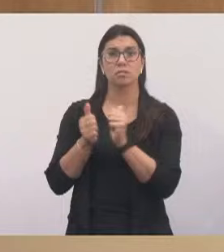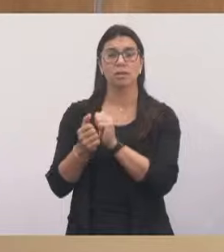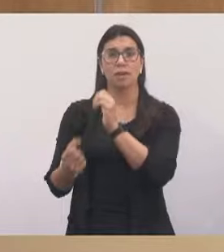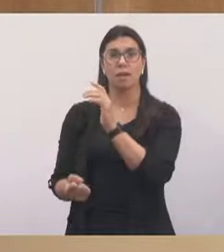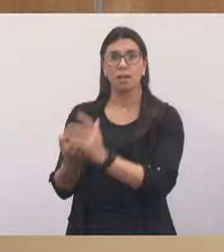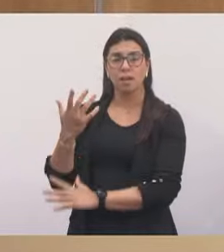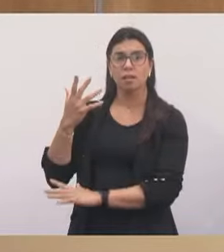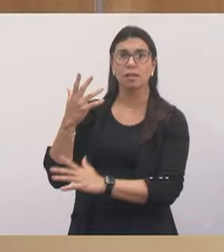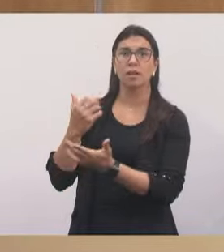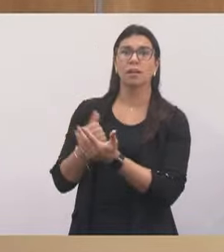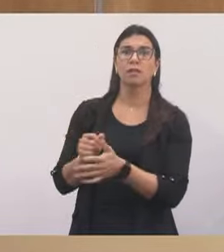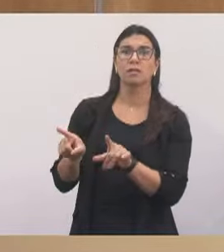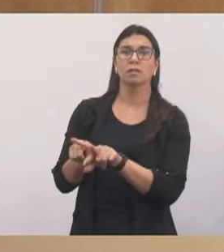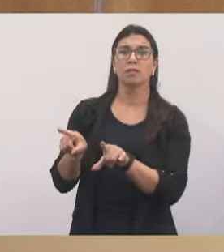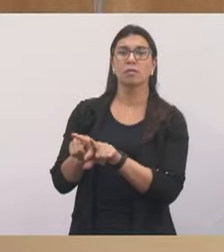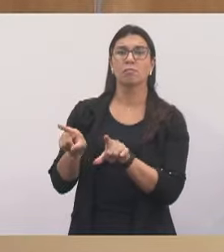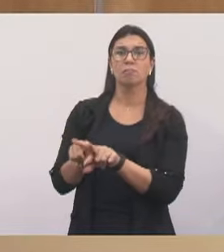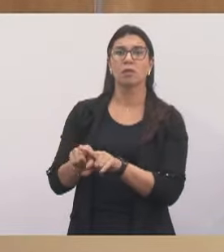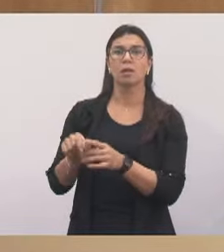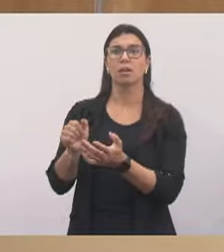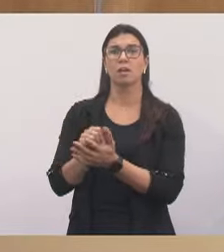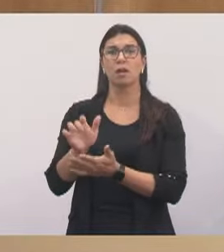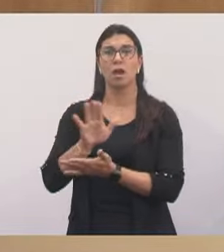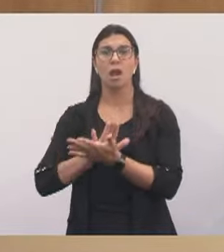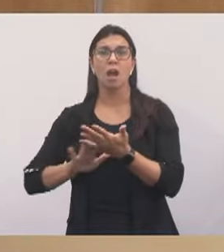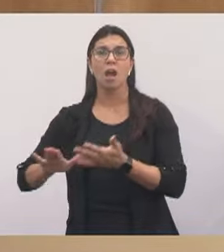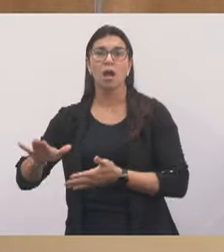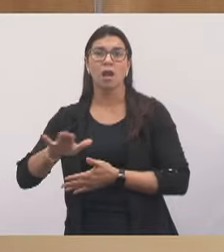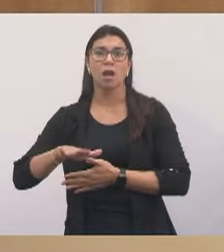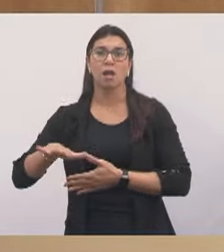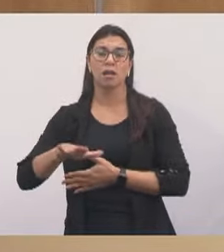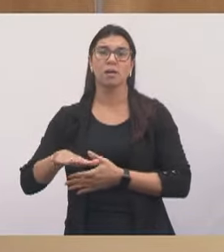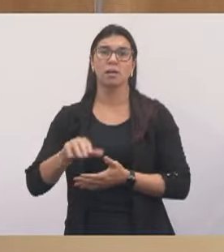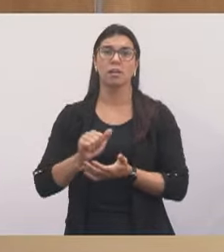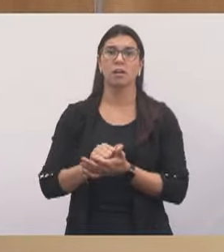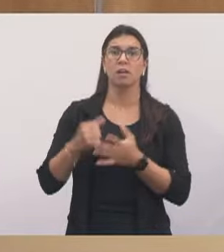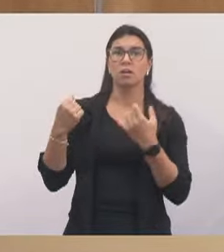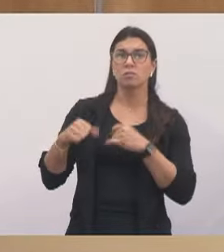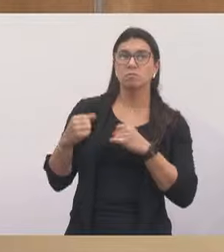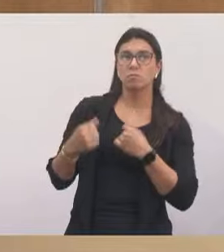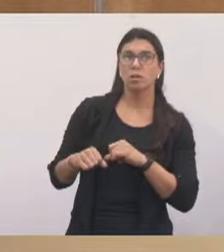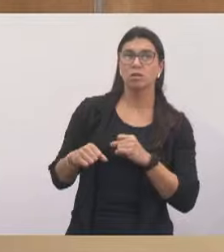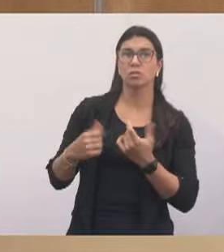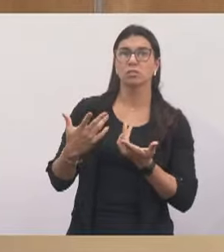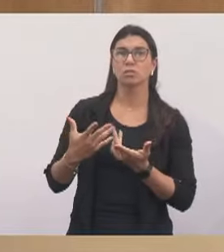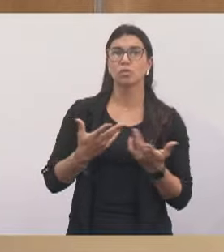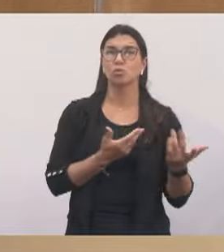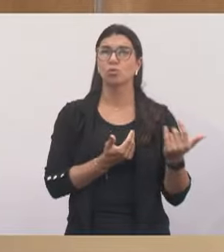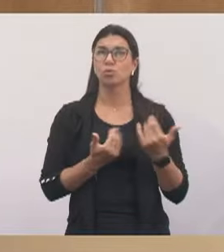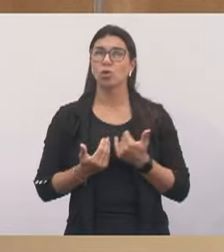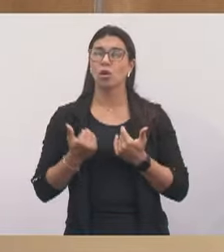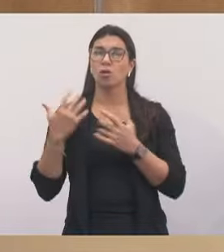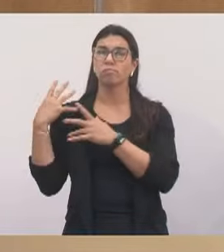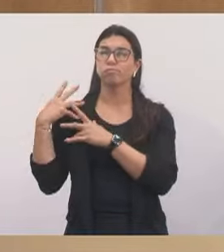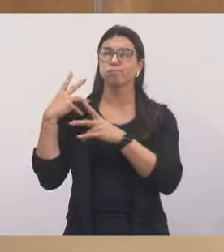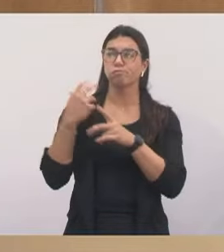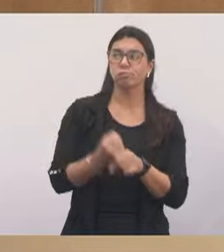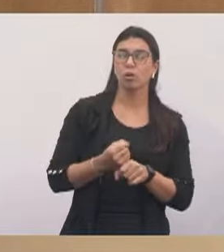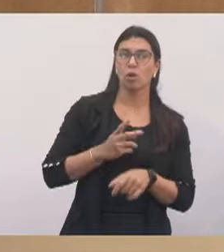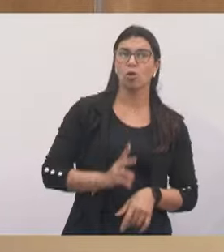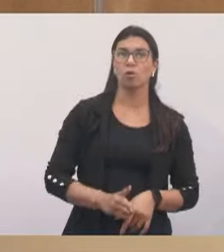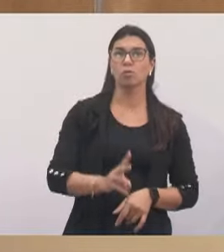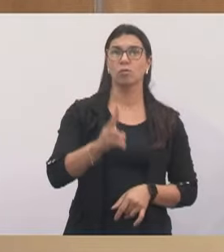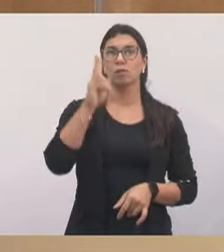ali atividades que vai influenciar muitas vezes o jovem pela vida dele inteira, né? Olha, Jacareí tem